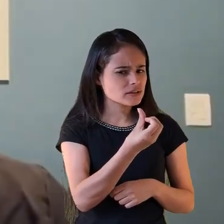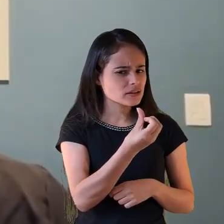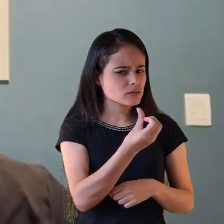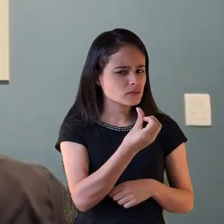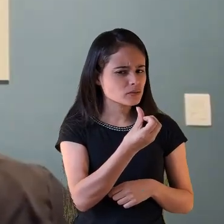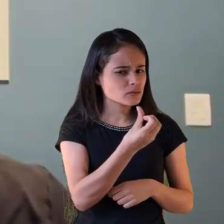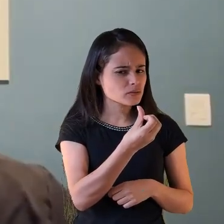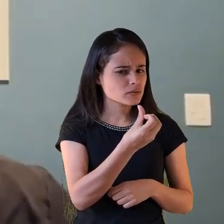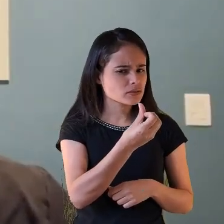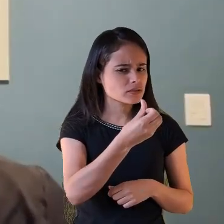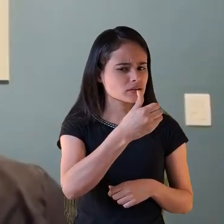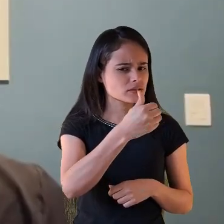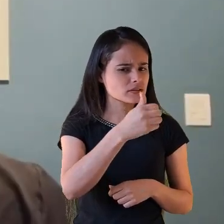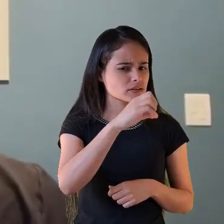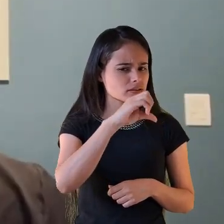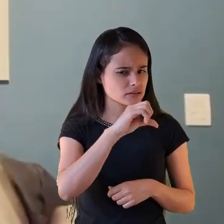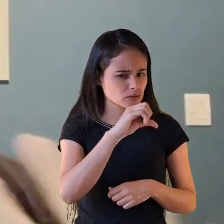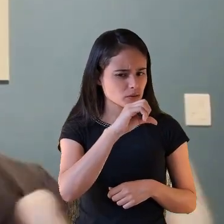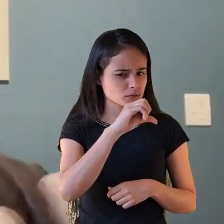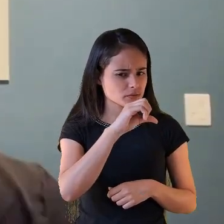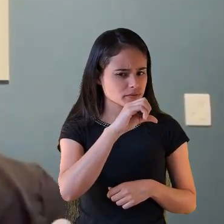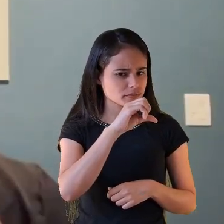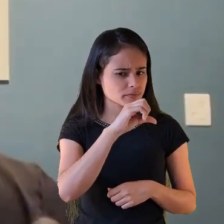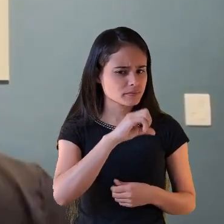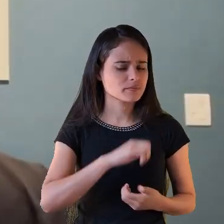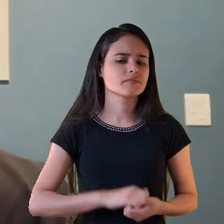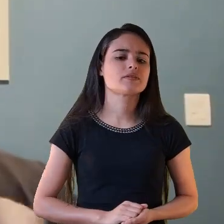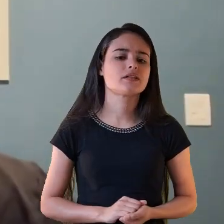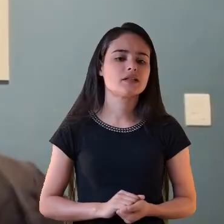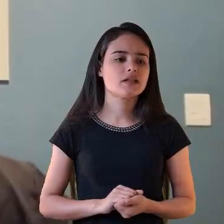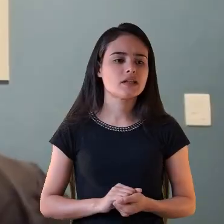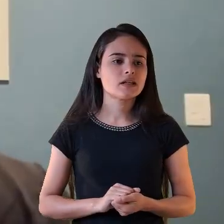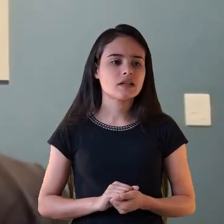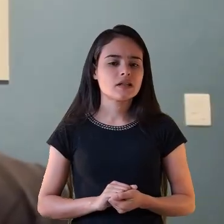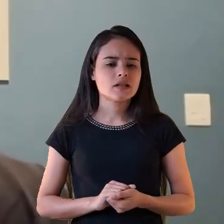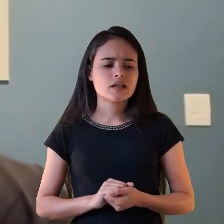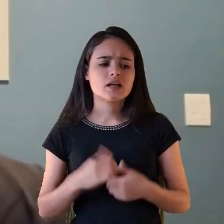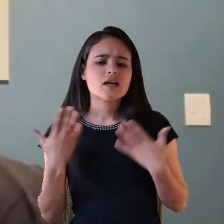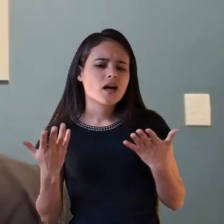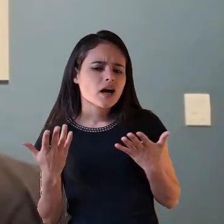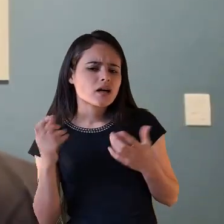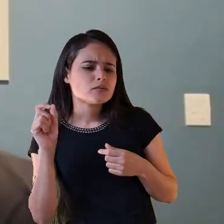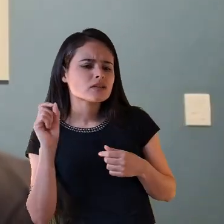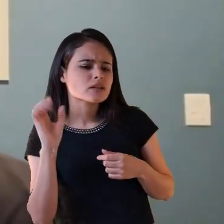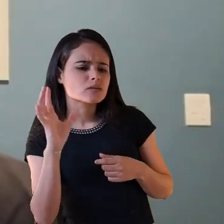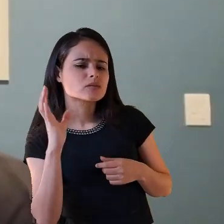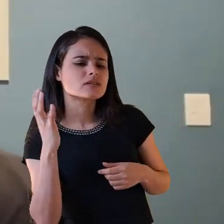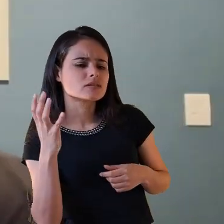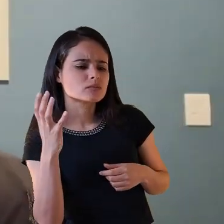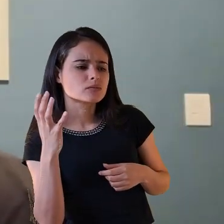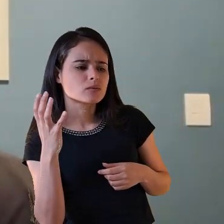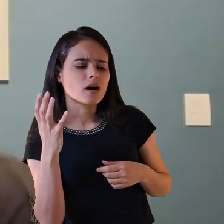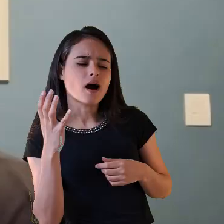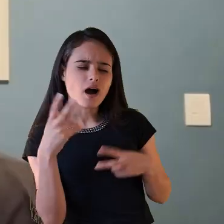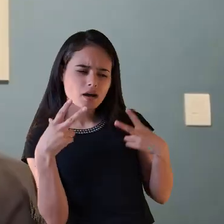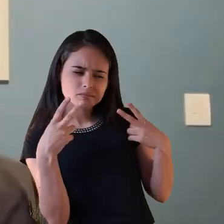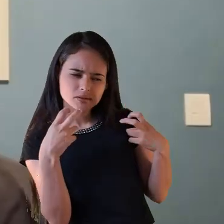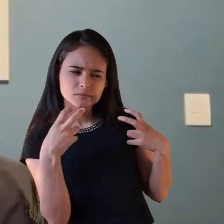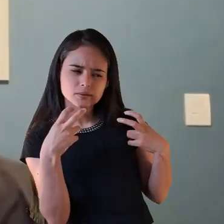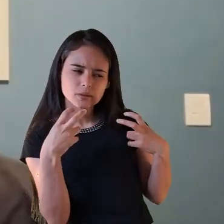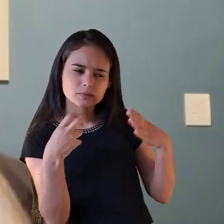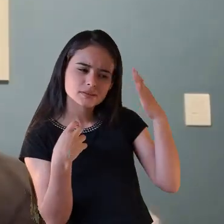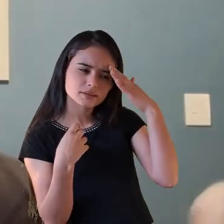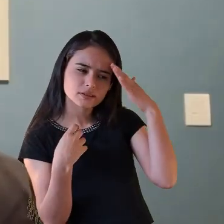isso que o projeto deles tem esse nome. Foi isso que nos inspirou, mas o nosso projeto naturalmente é muito diferente, afinal são histórias de